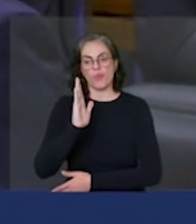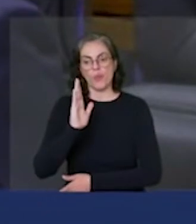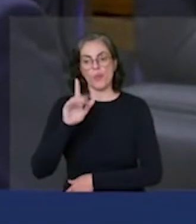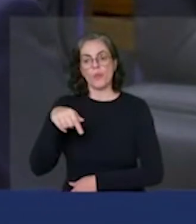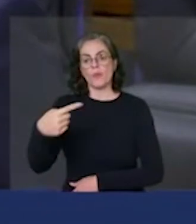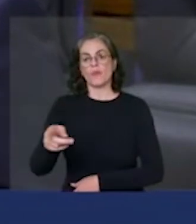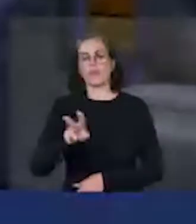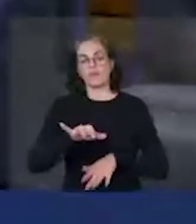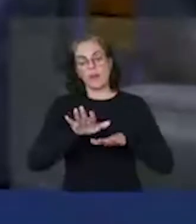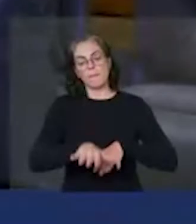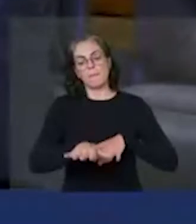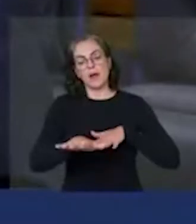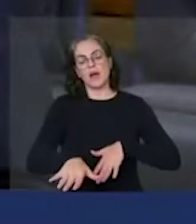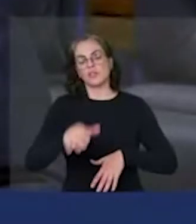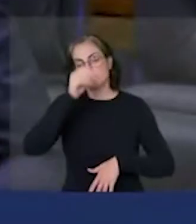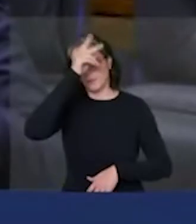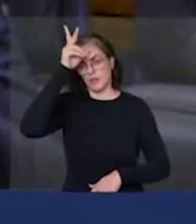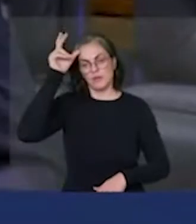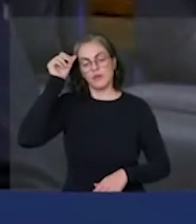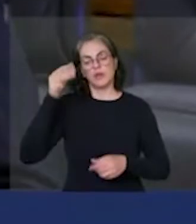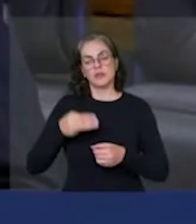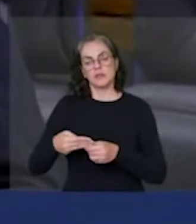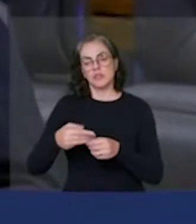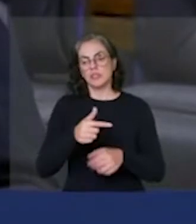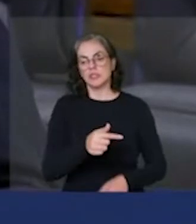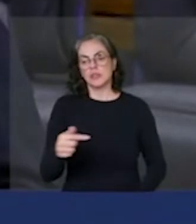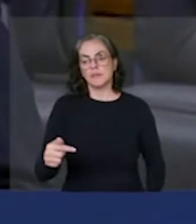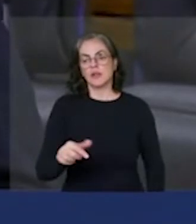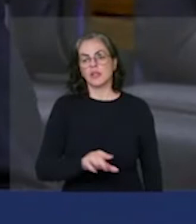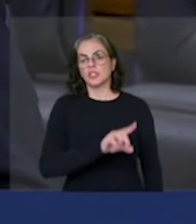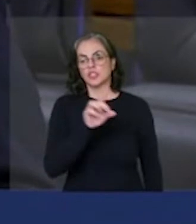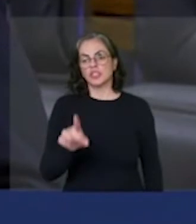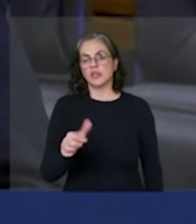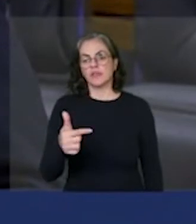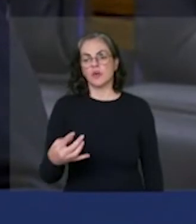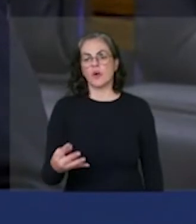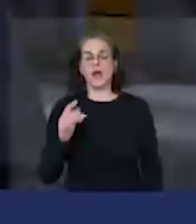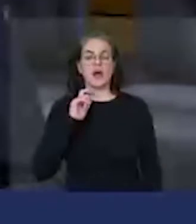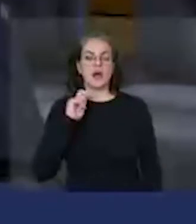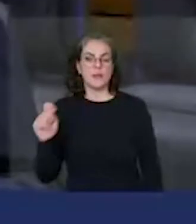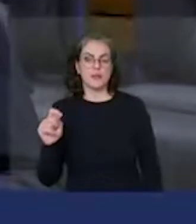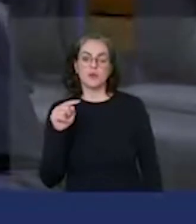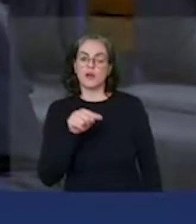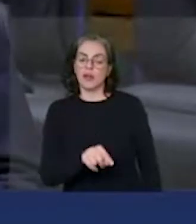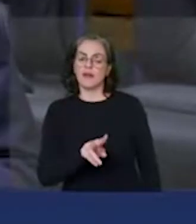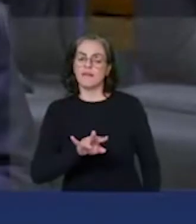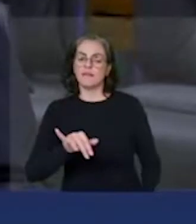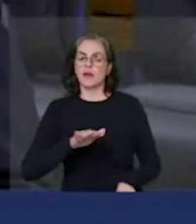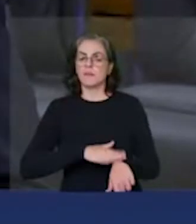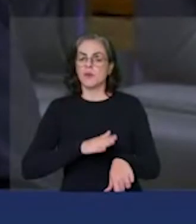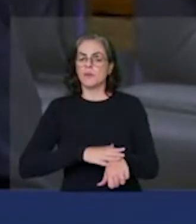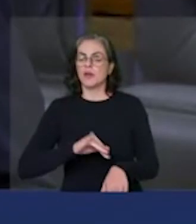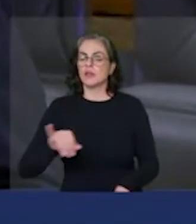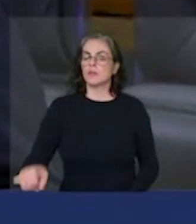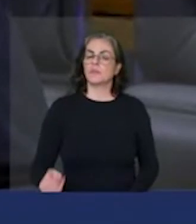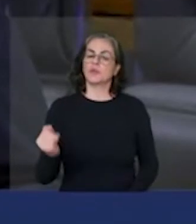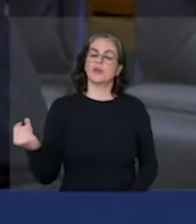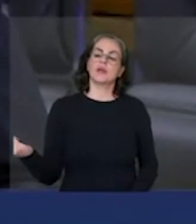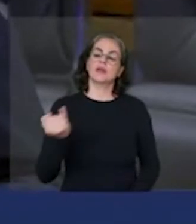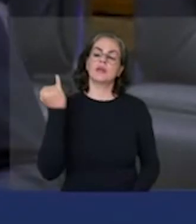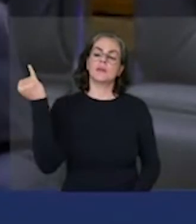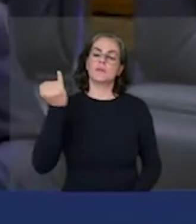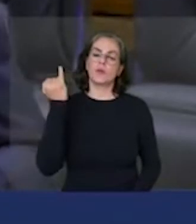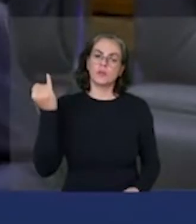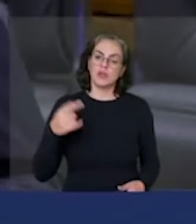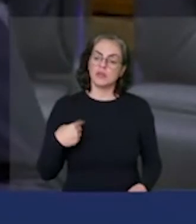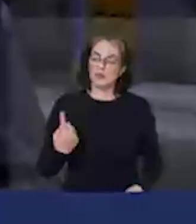prefeitos municipais, estão se organizando para as semanas do dia 24 de abril e eu creio que lá será uma grande oportunidade para a gente ter